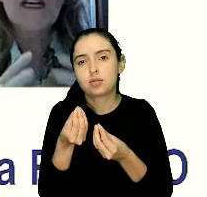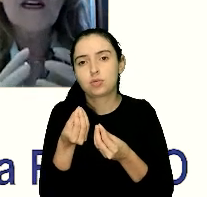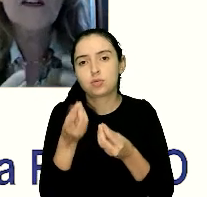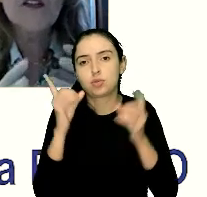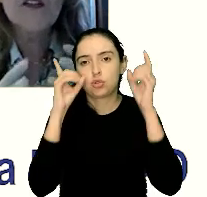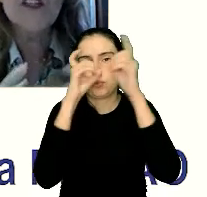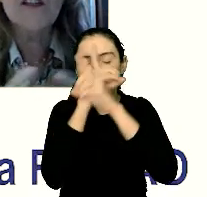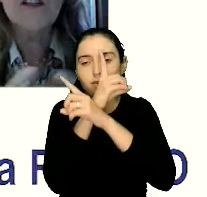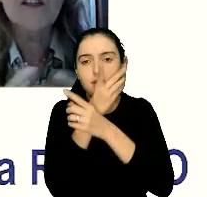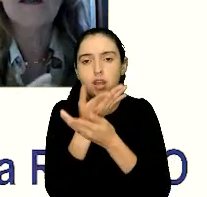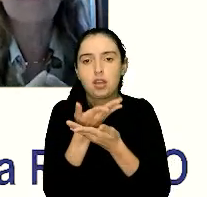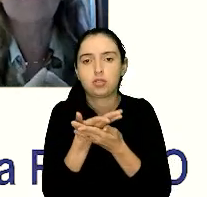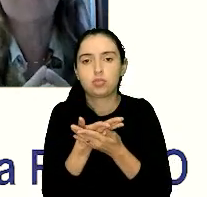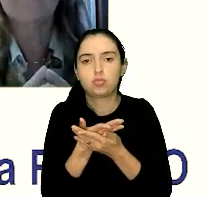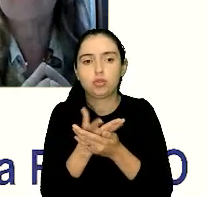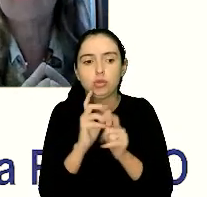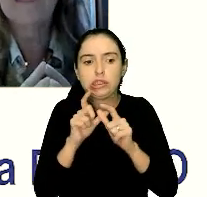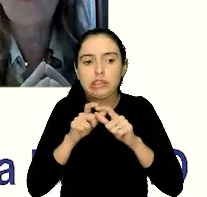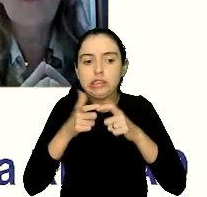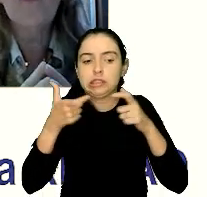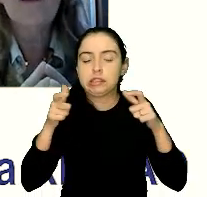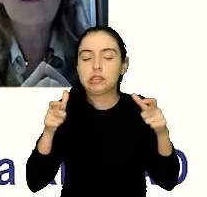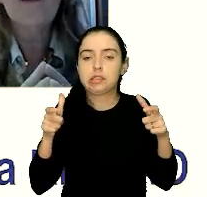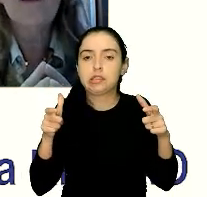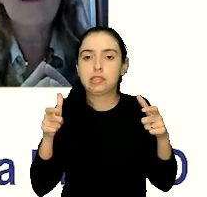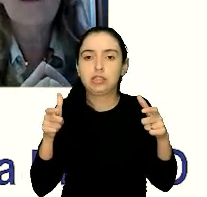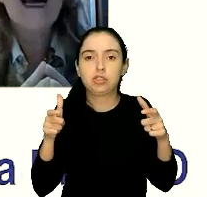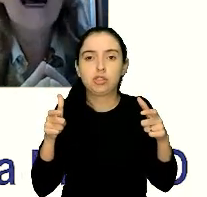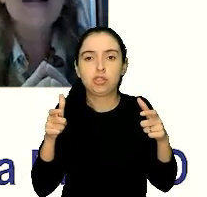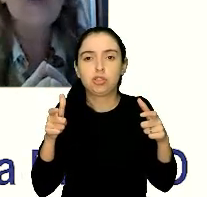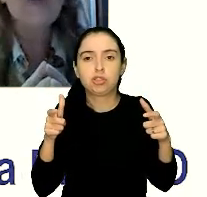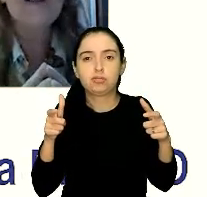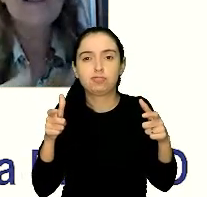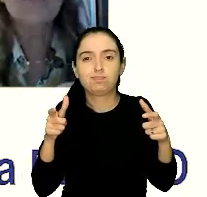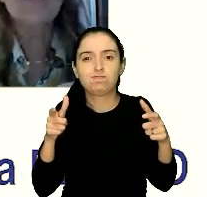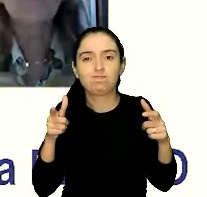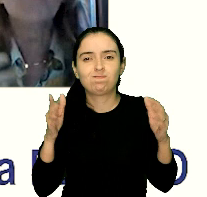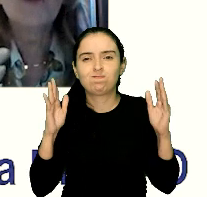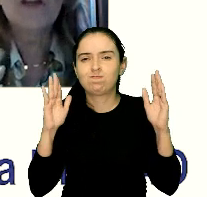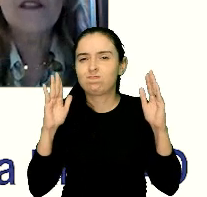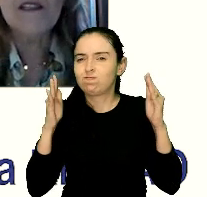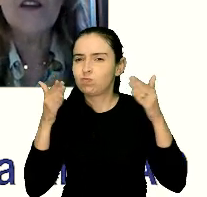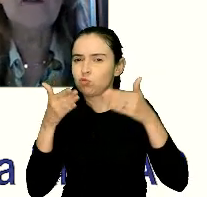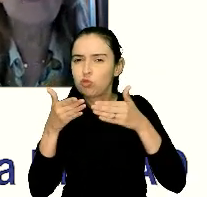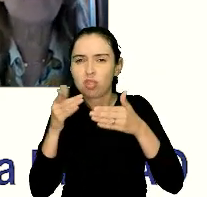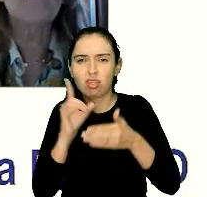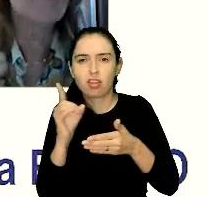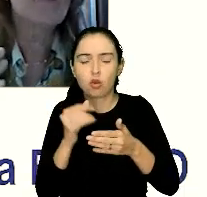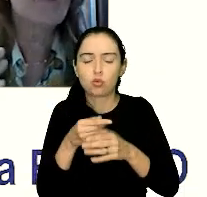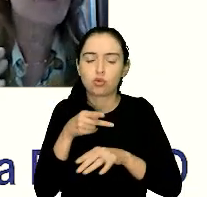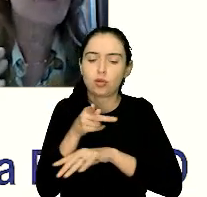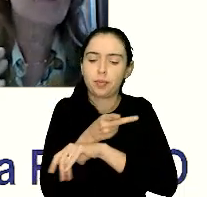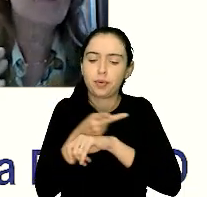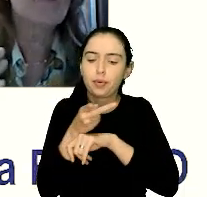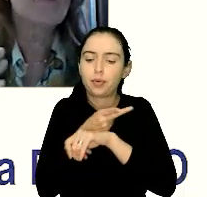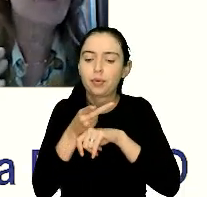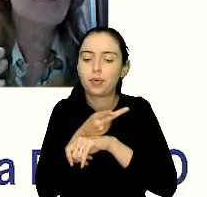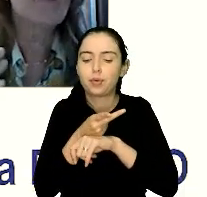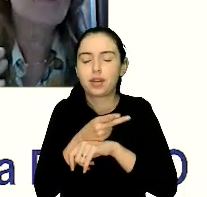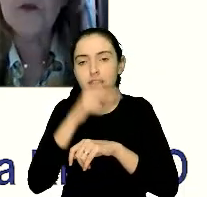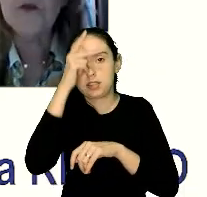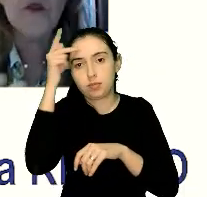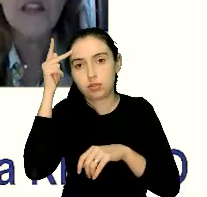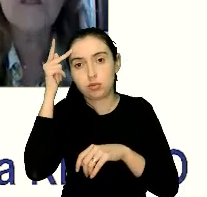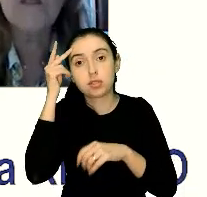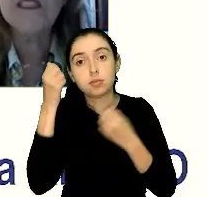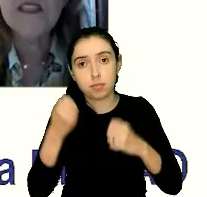dificultador, um grande não aliado, né, das procuras que eventualmente as pessoas poderiam